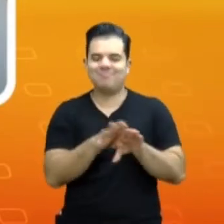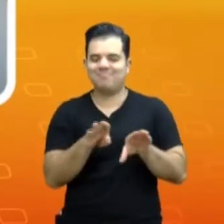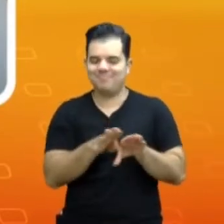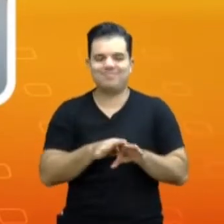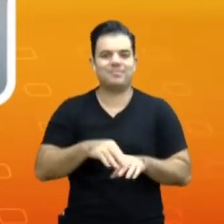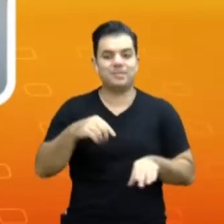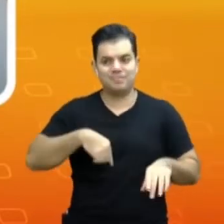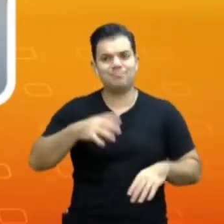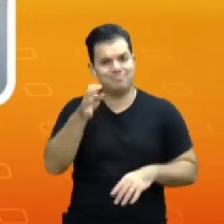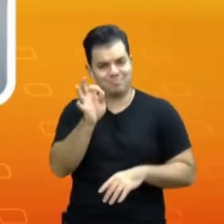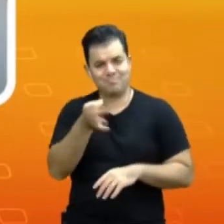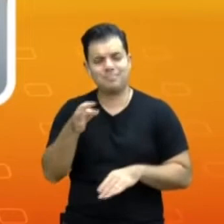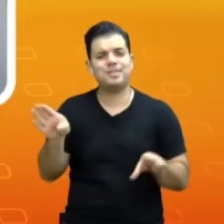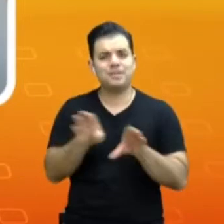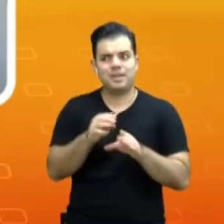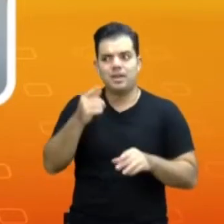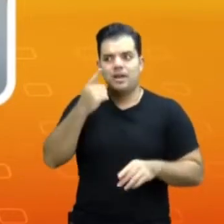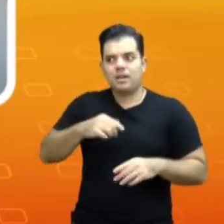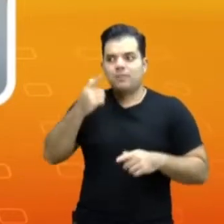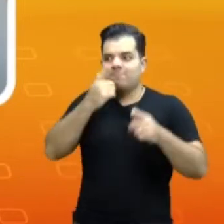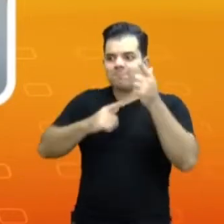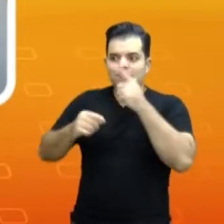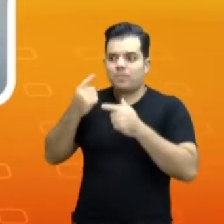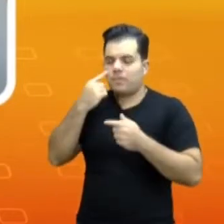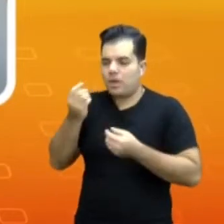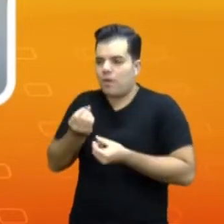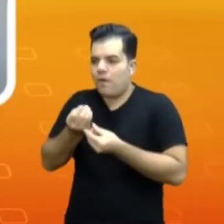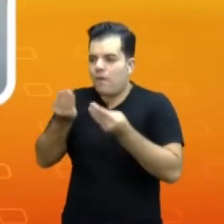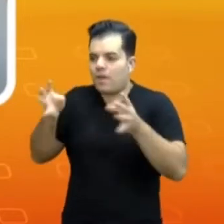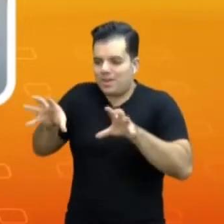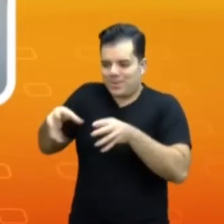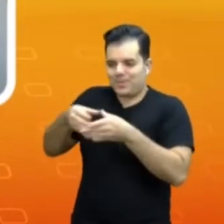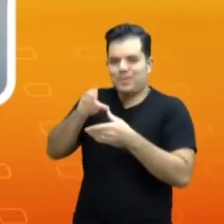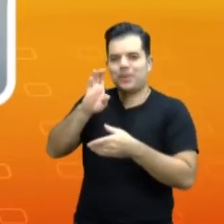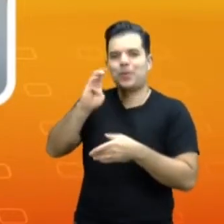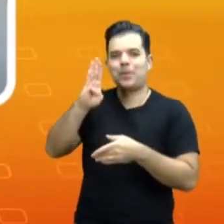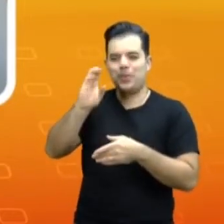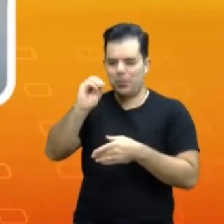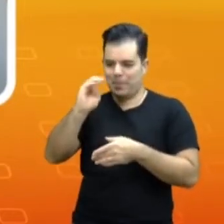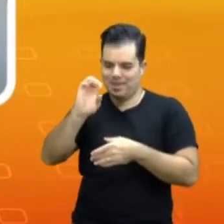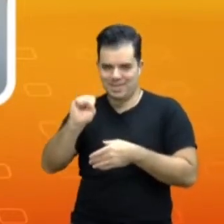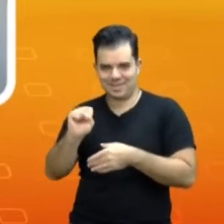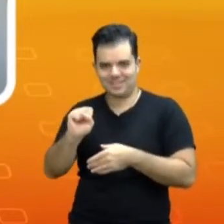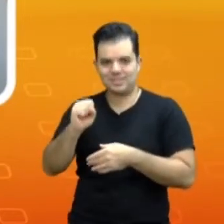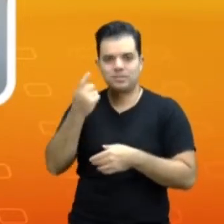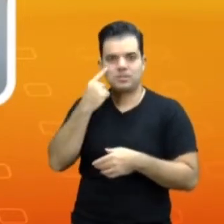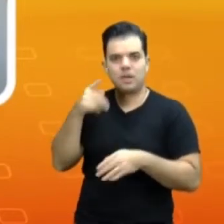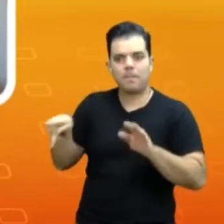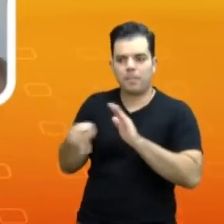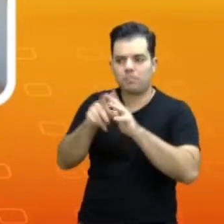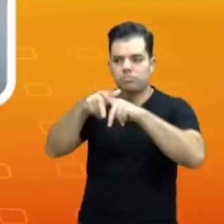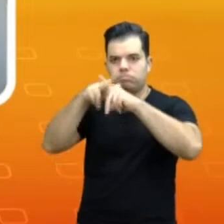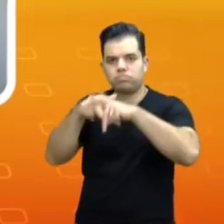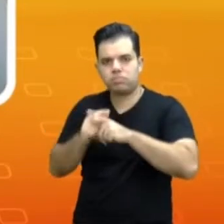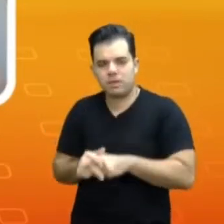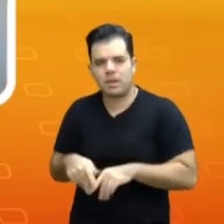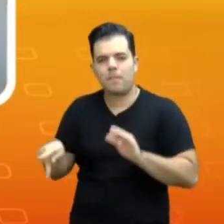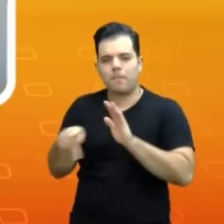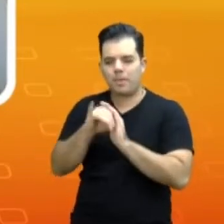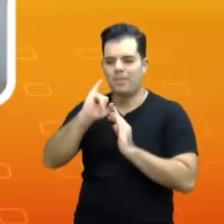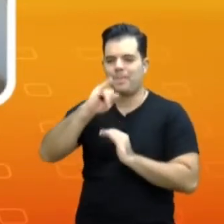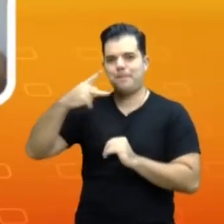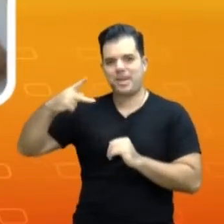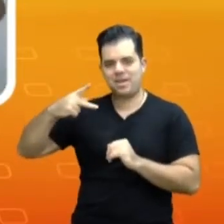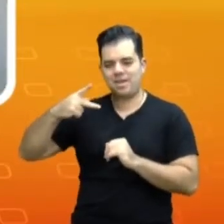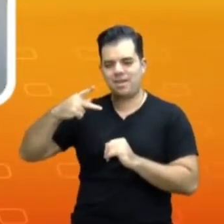assim, e a gente foi em cima de uma oferta da OBS já de um serviço de Wanda Pact IP,